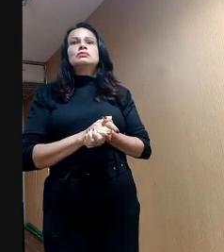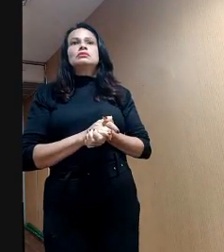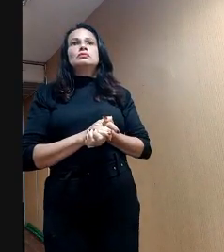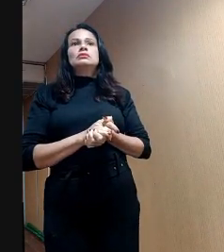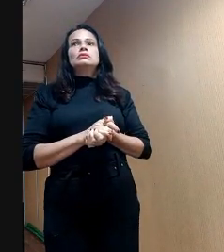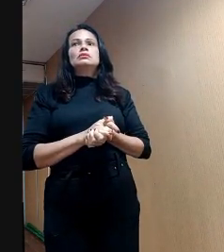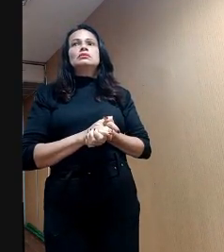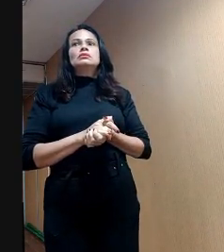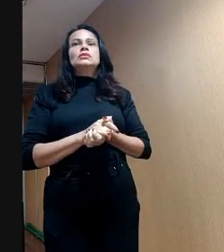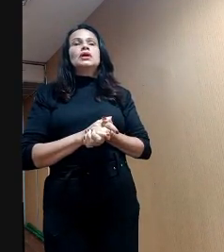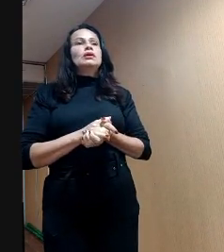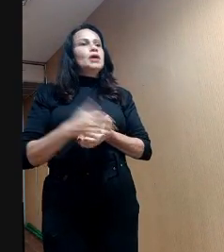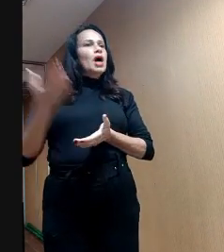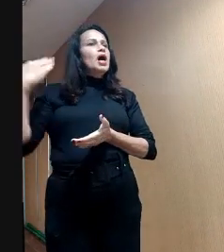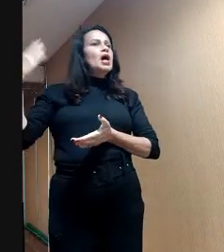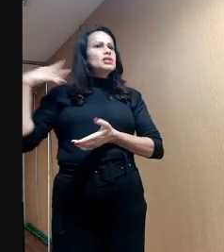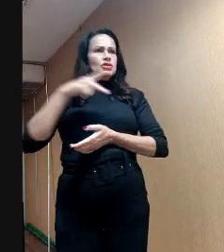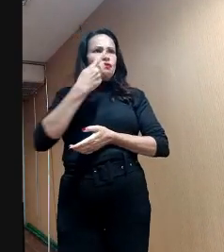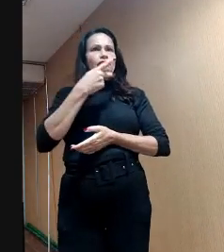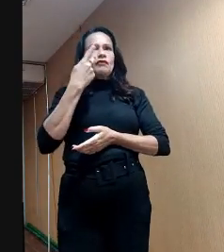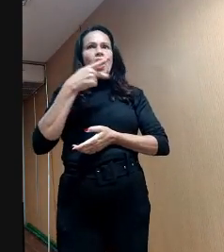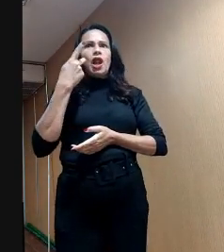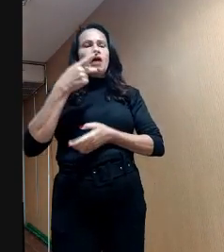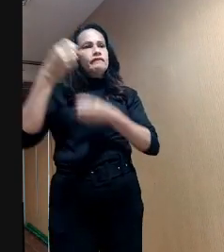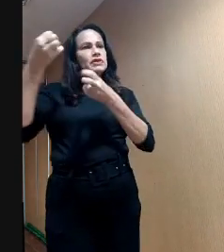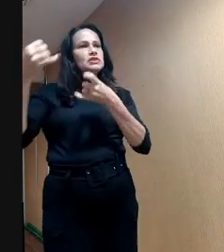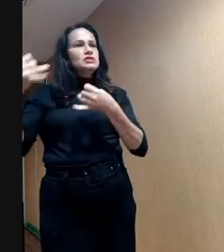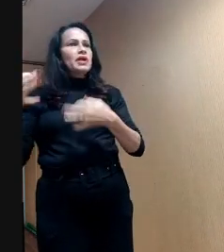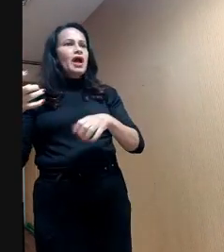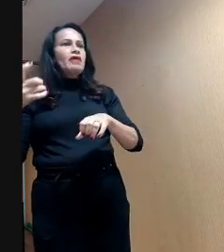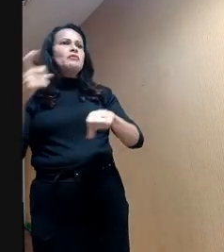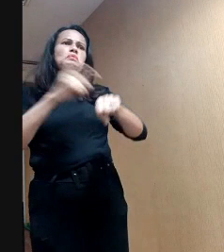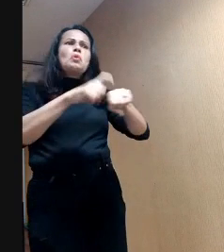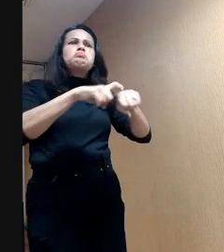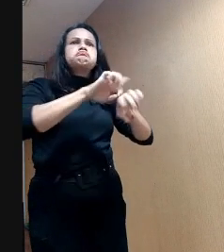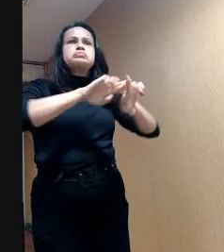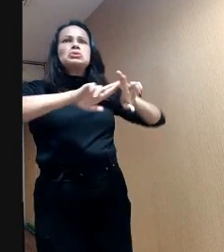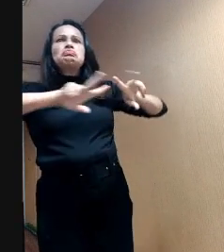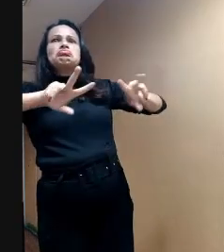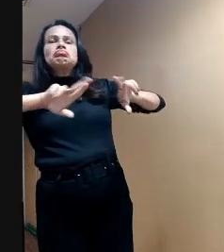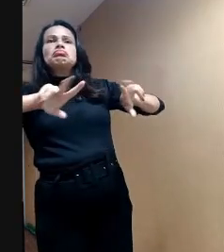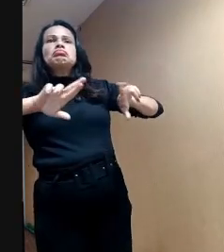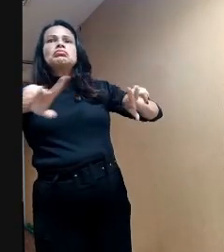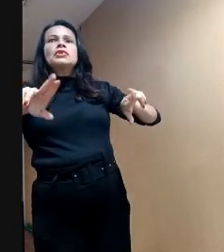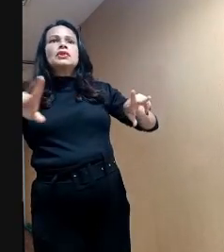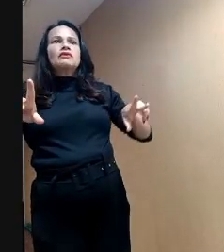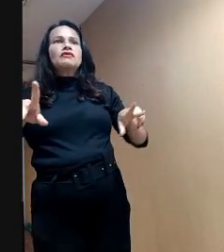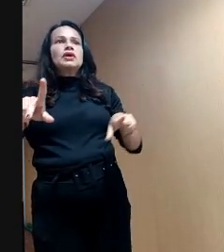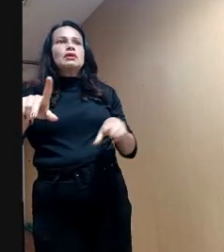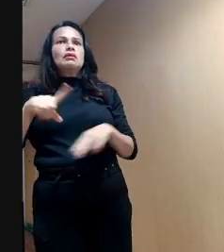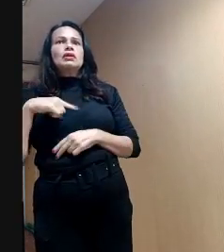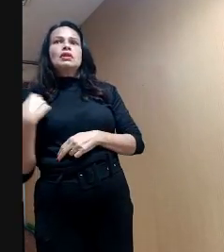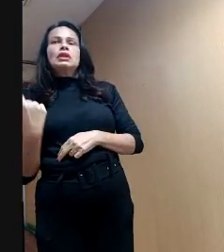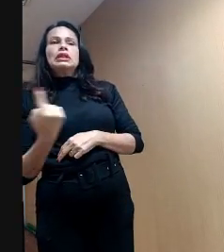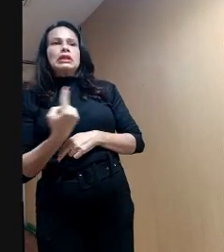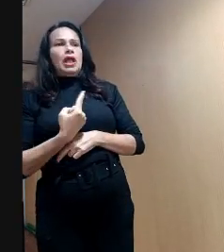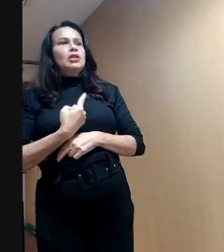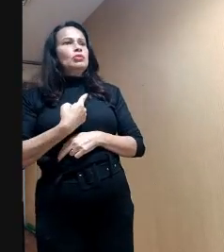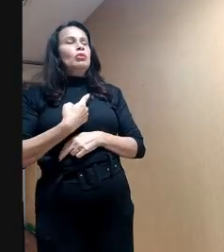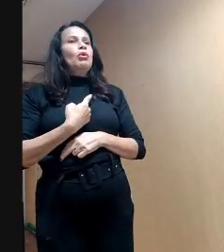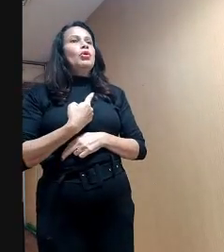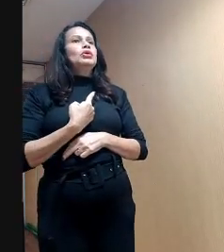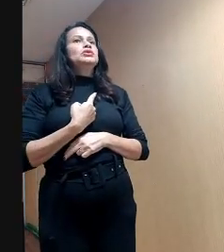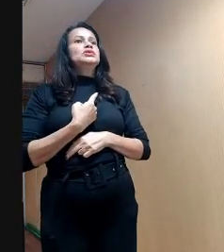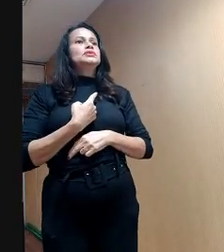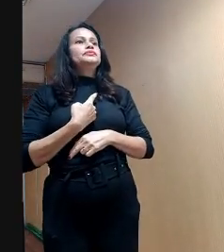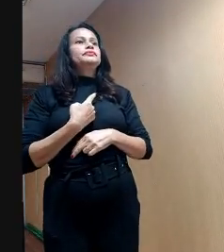essa oportunidade, né, de estar em tantos momentos diferentes, distintos, da nossa instituição, que demonstra essa riqueza,